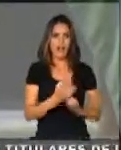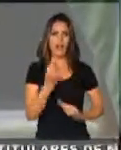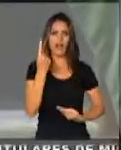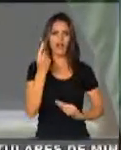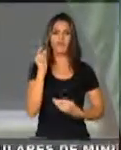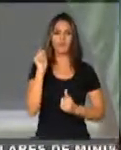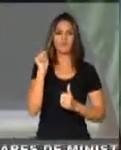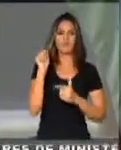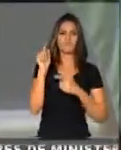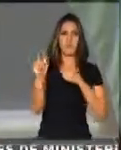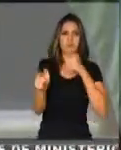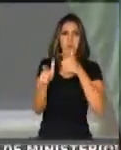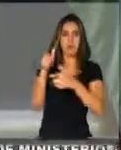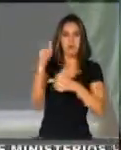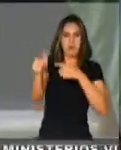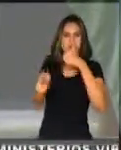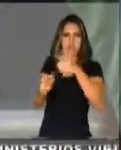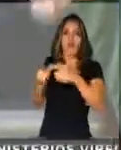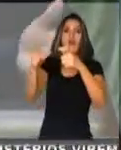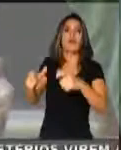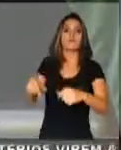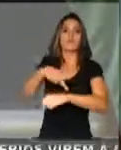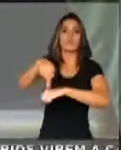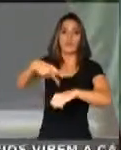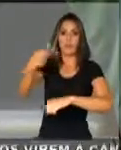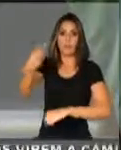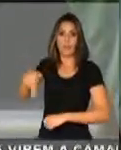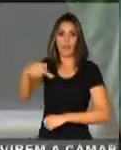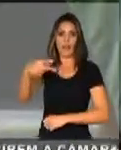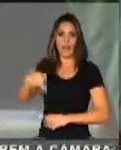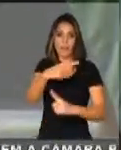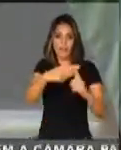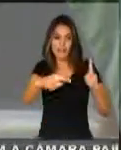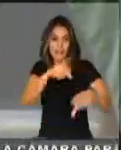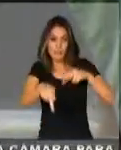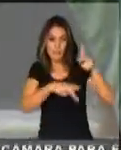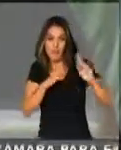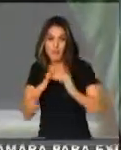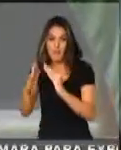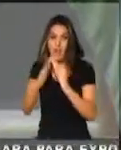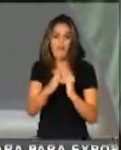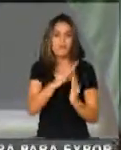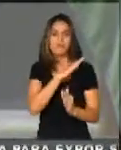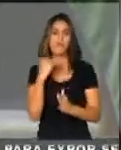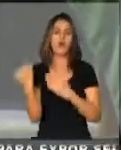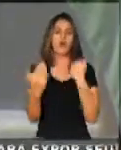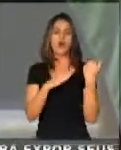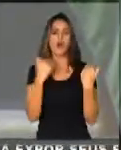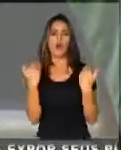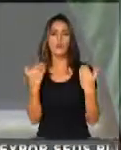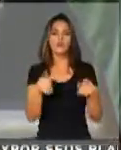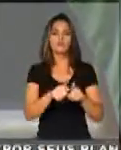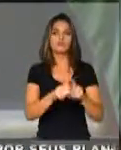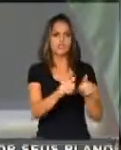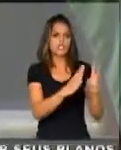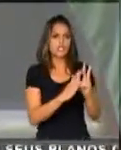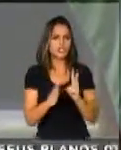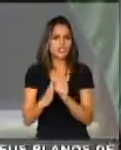o Paraguai, eliminando mais da metade da população daquele país